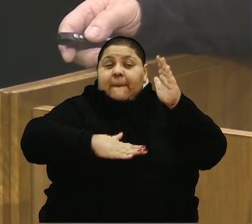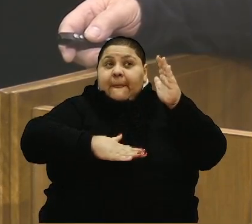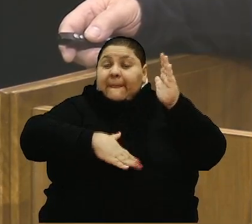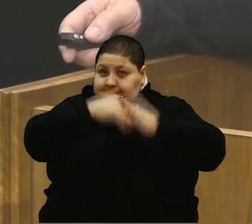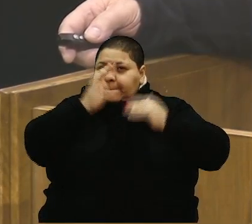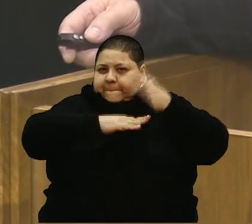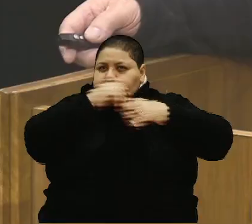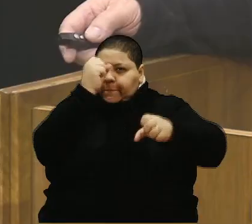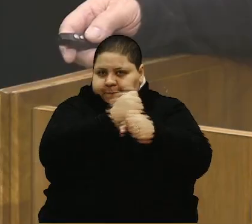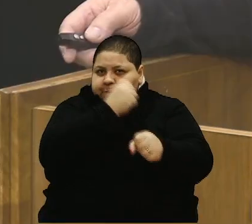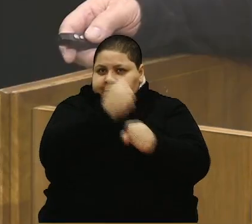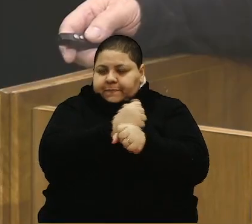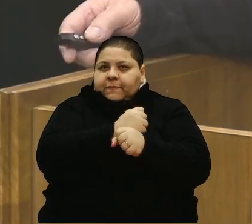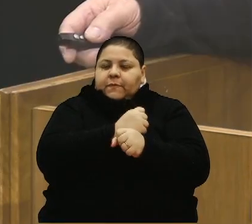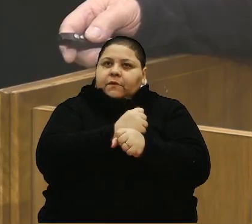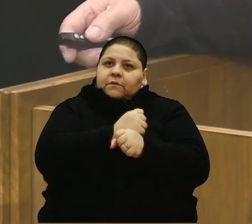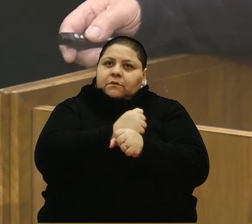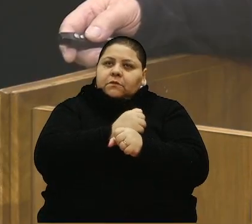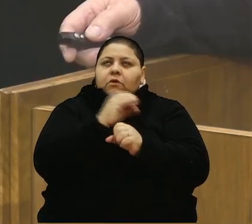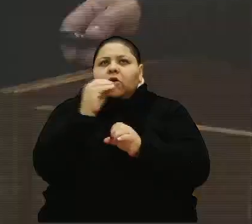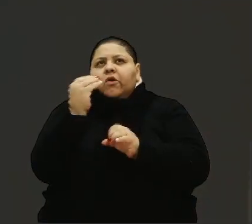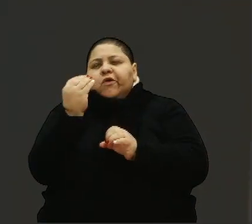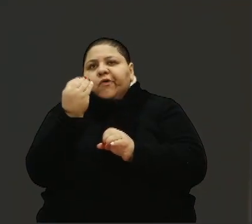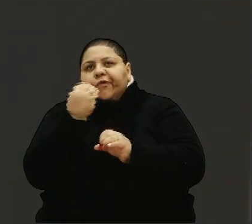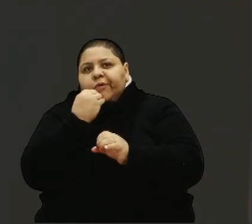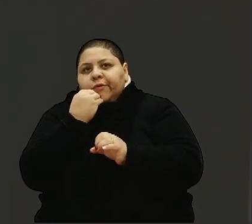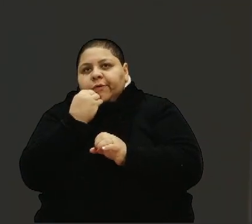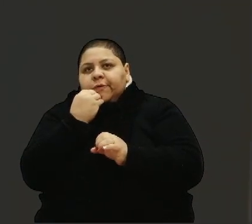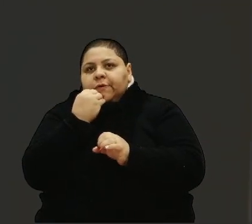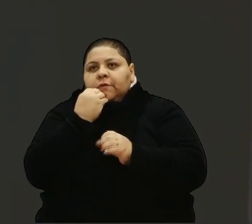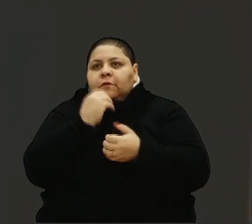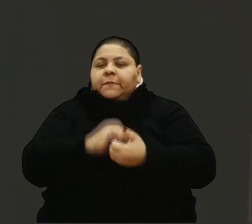dessas obras e, obviamente, uma